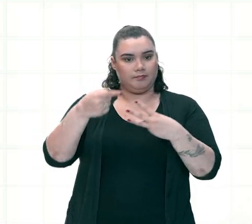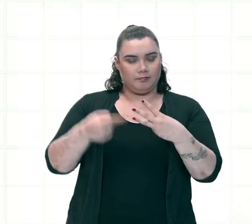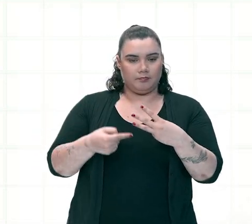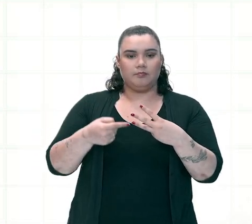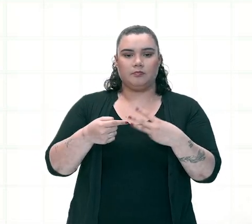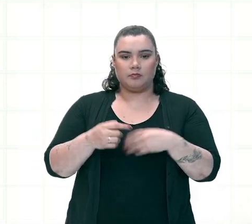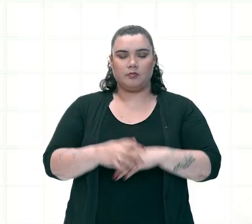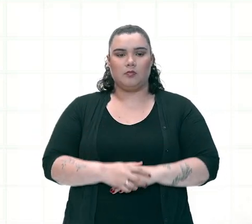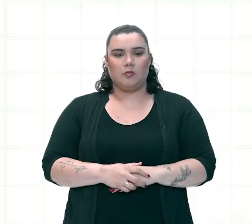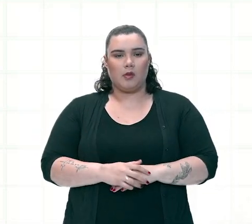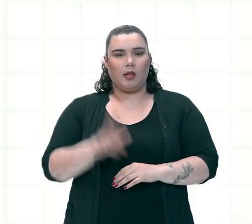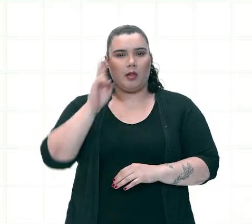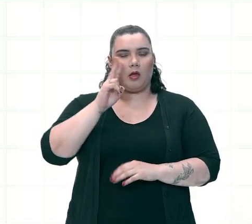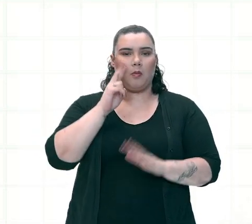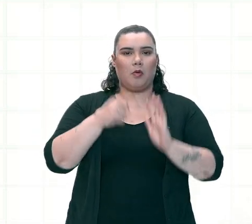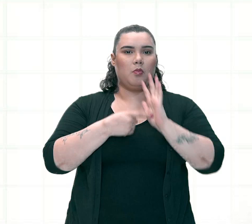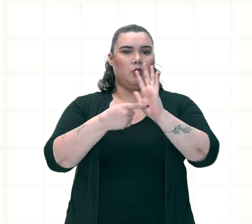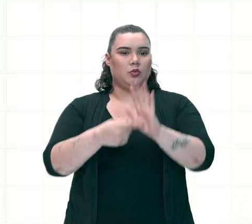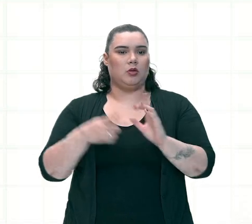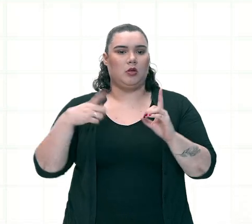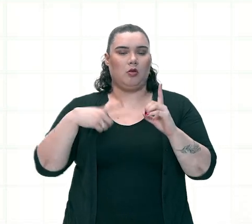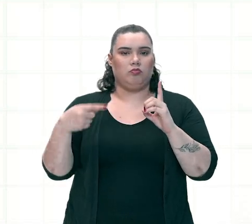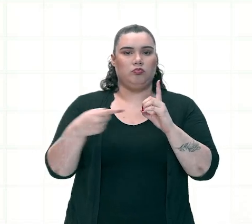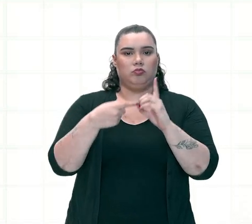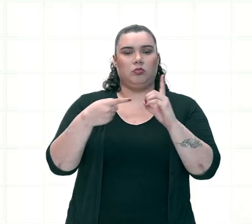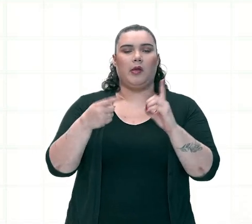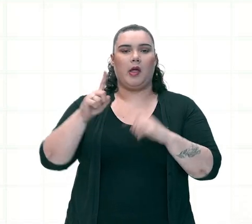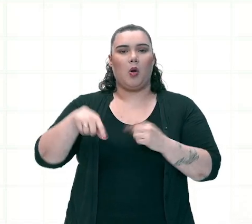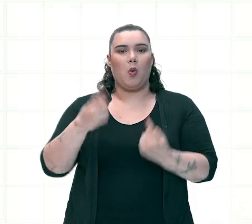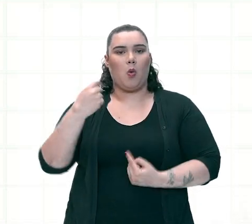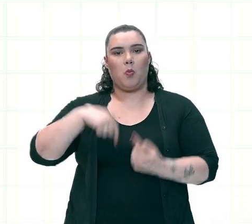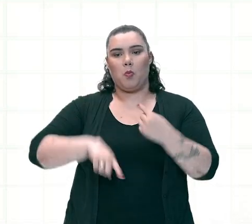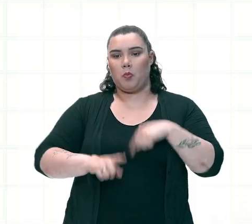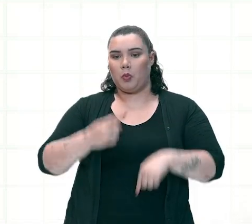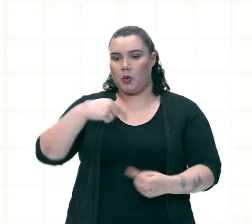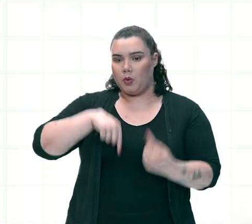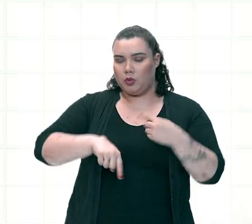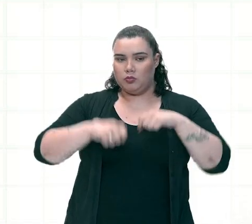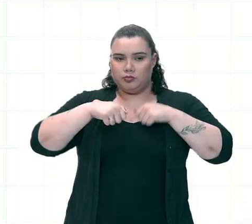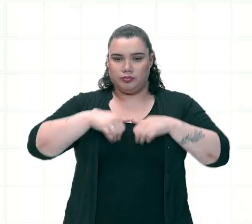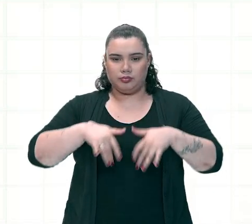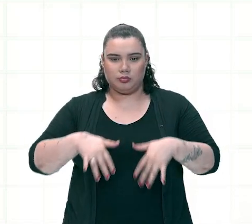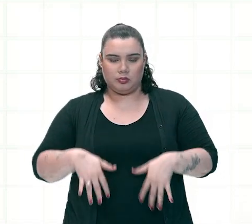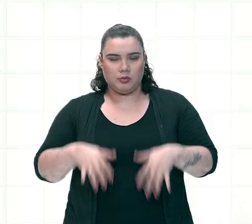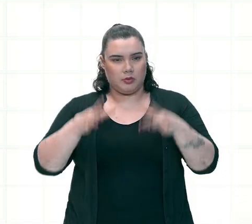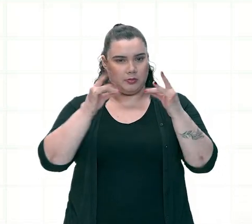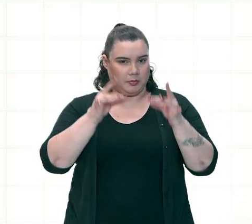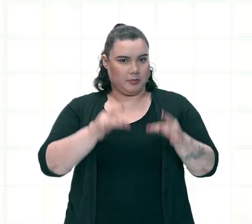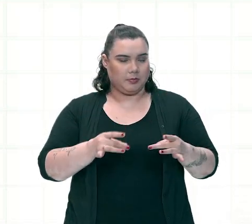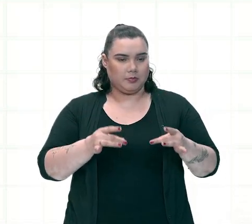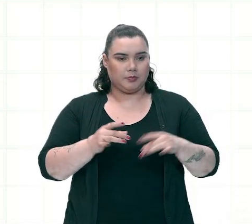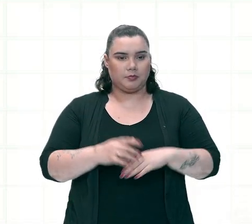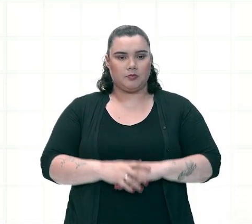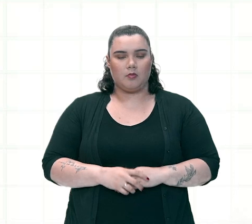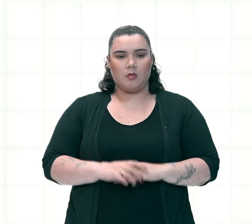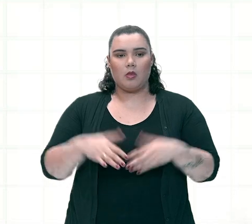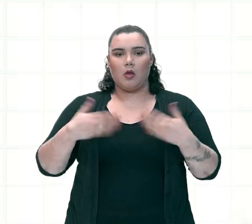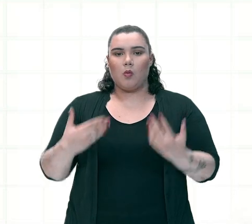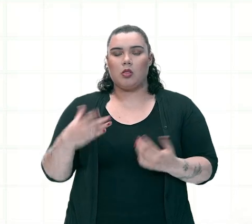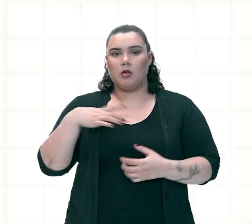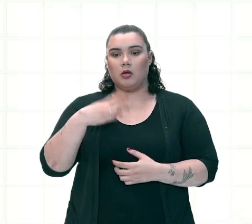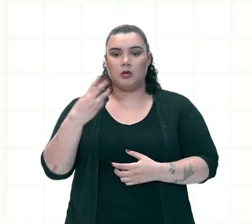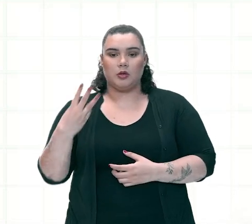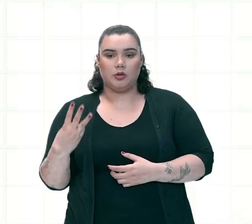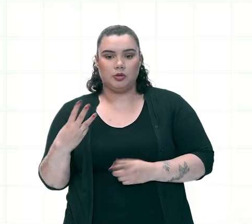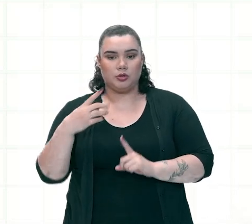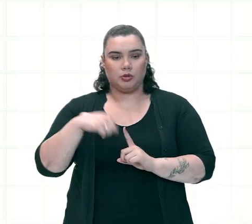agora há pouco, né, que eram os hormônios. Então, observa aí, fiquem atentos a essa palavra, a gente ainda vai falar mais sobre ela. Então, como eu disse, a